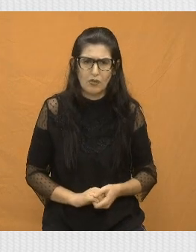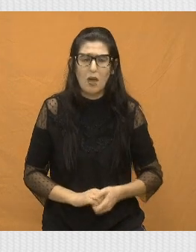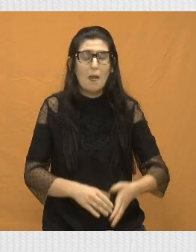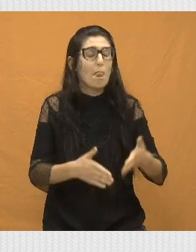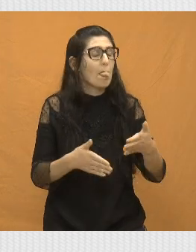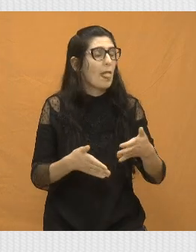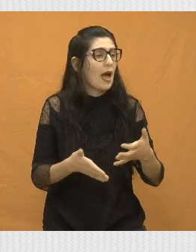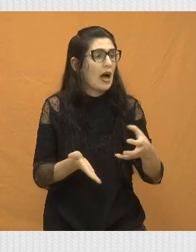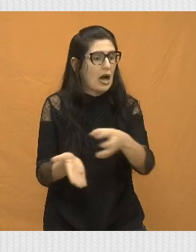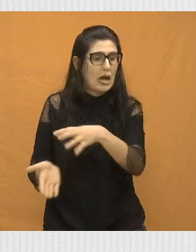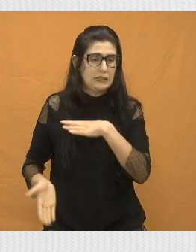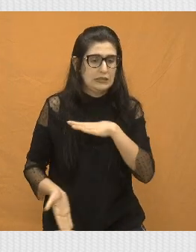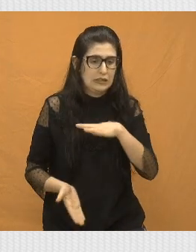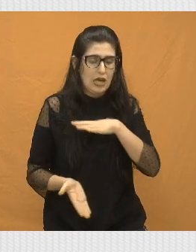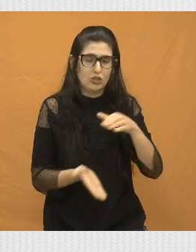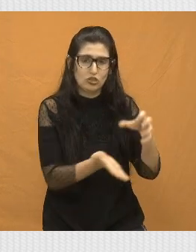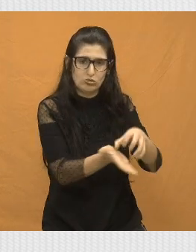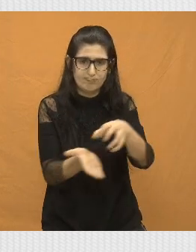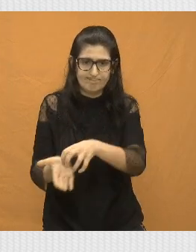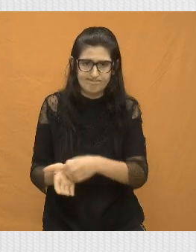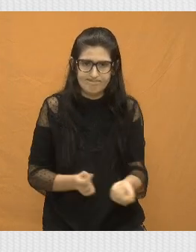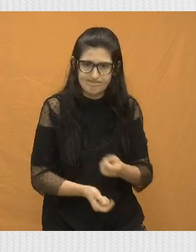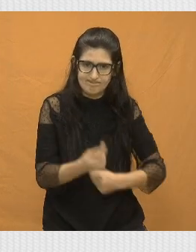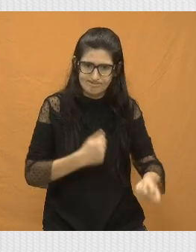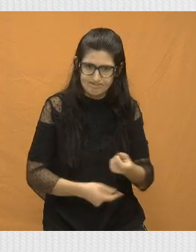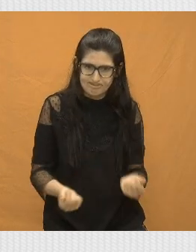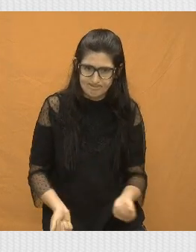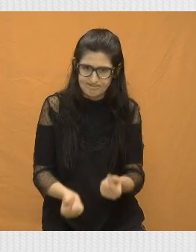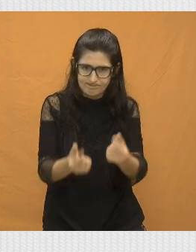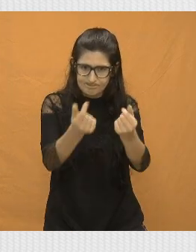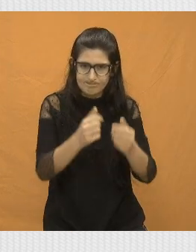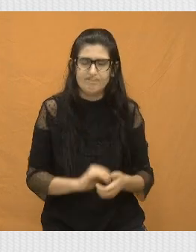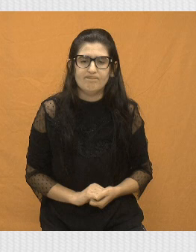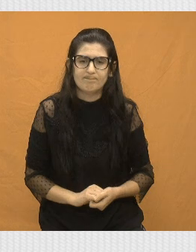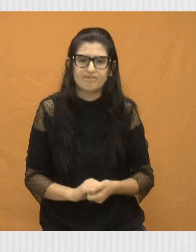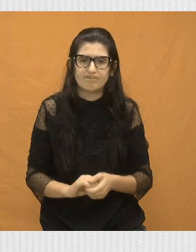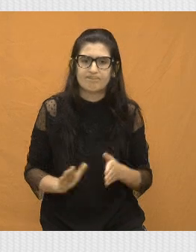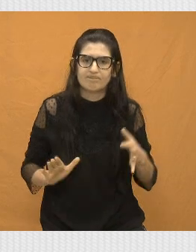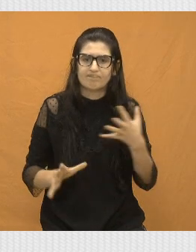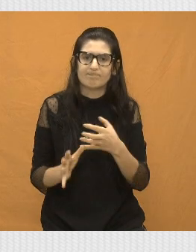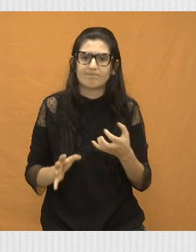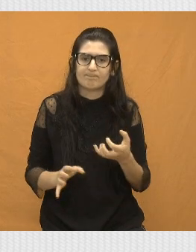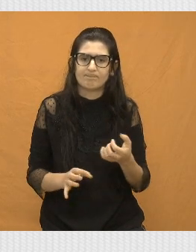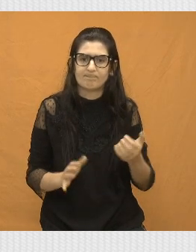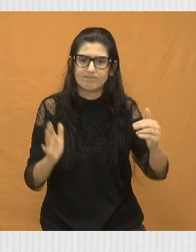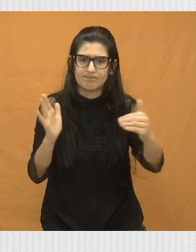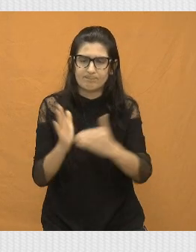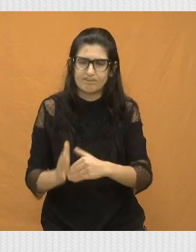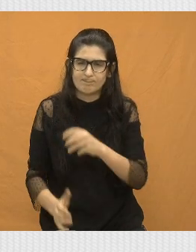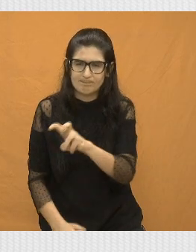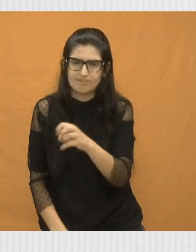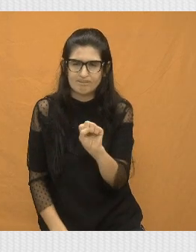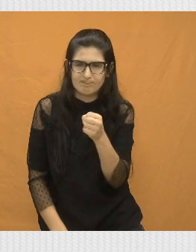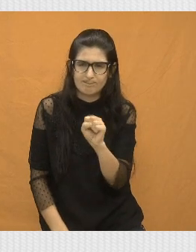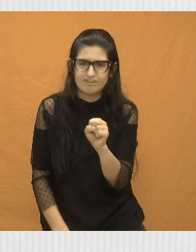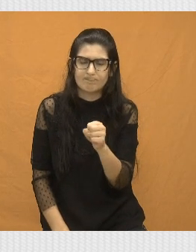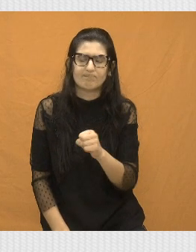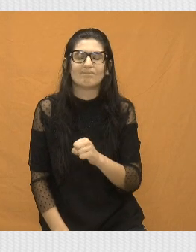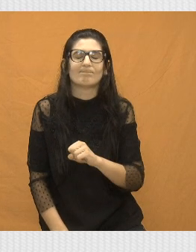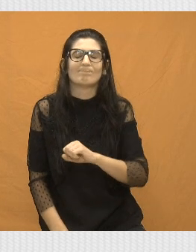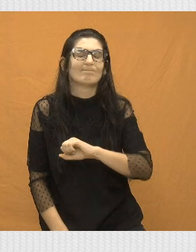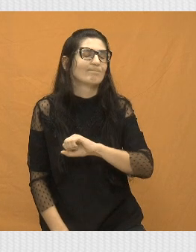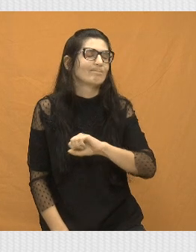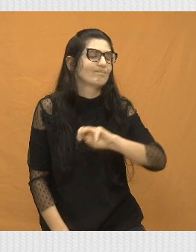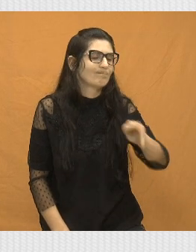Municípios, meta orçamentária em 2019 em 58 milhões e 86 mil,